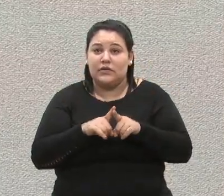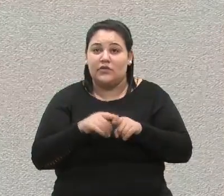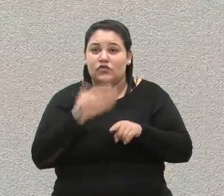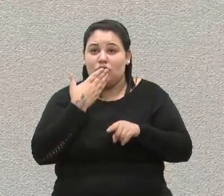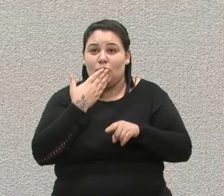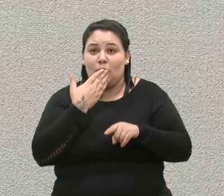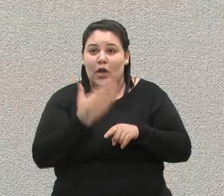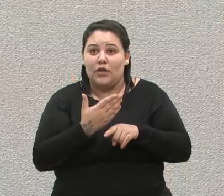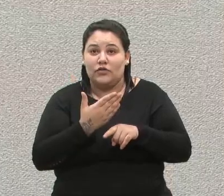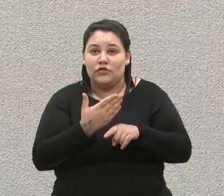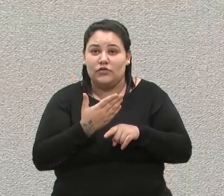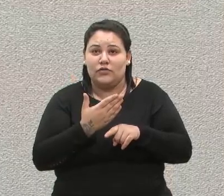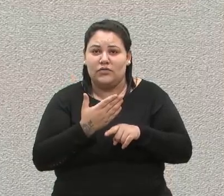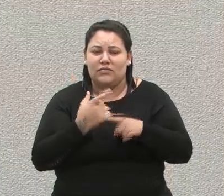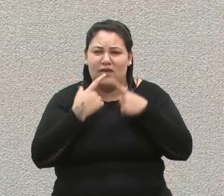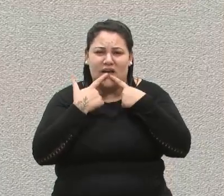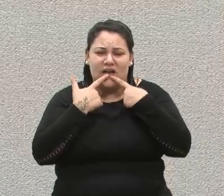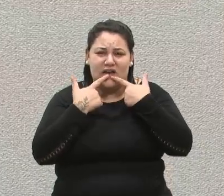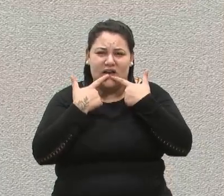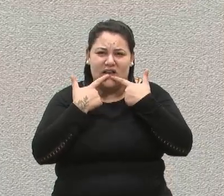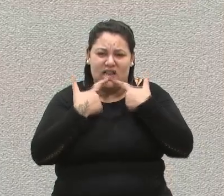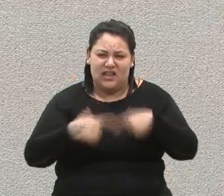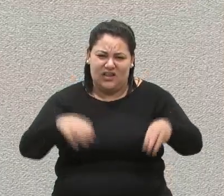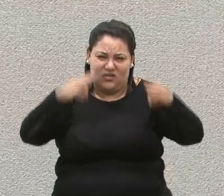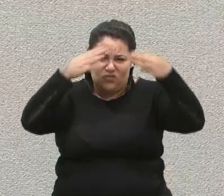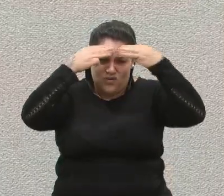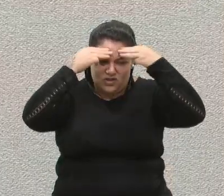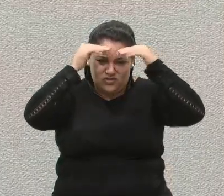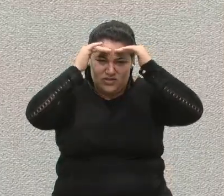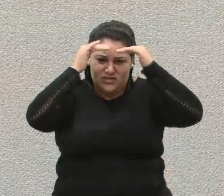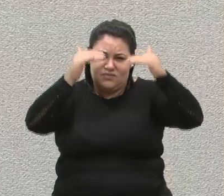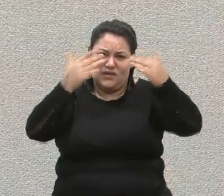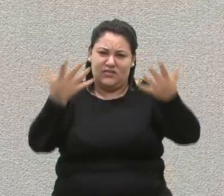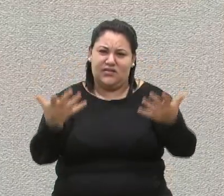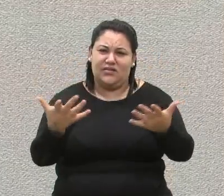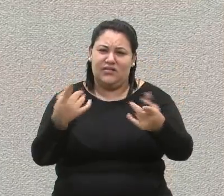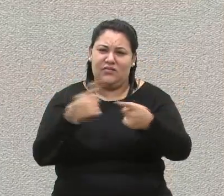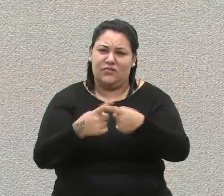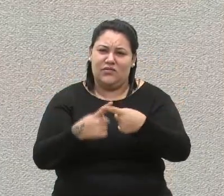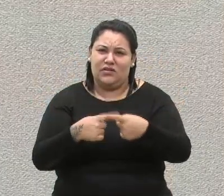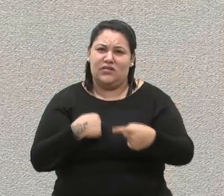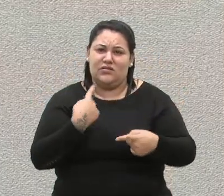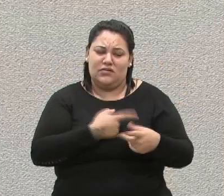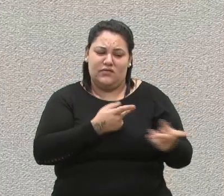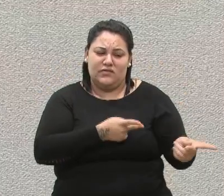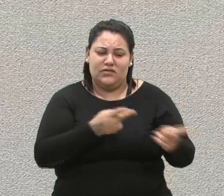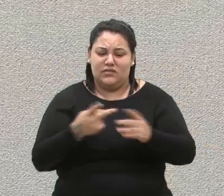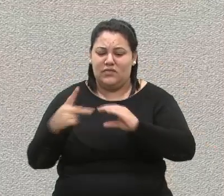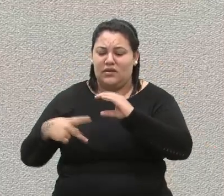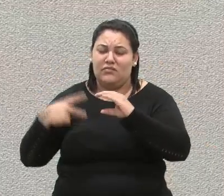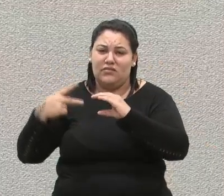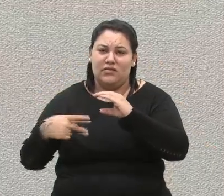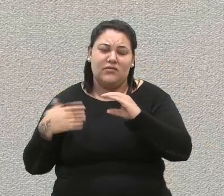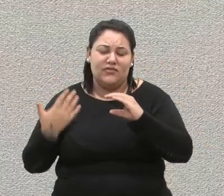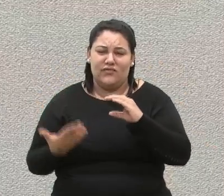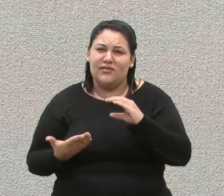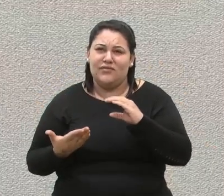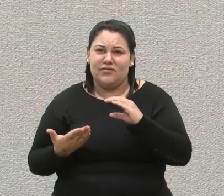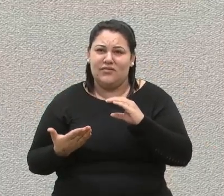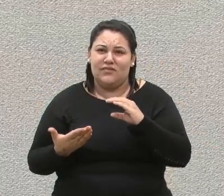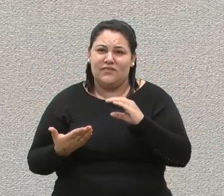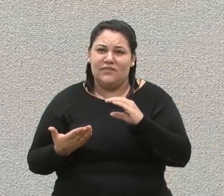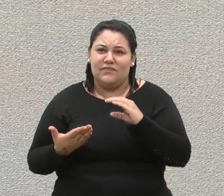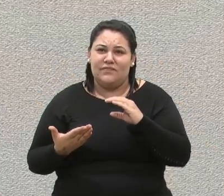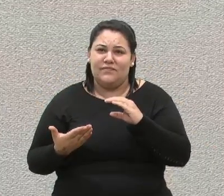linguagem respeitosa, né, aqui na Câmara de Vereadores, porque nós estamos aqui numa Câmara de Vereadores, não estamos